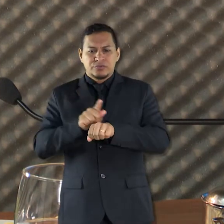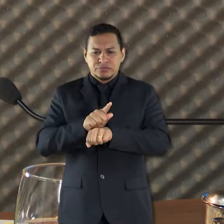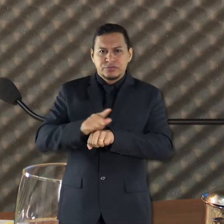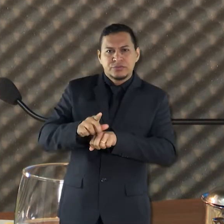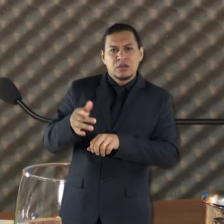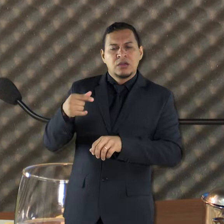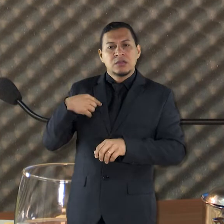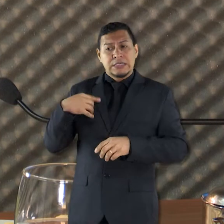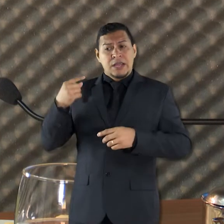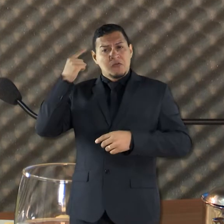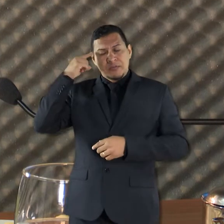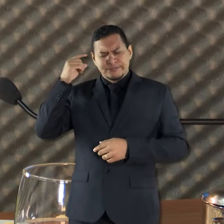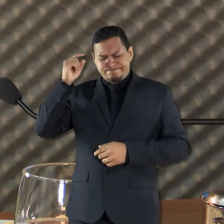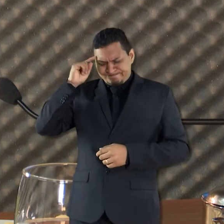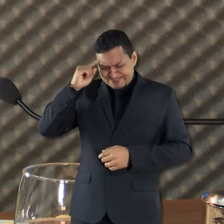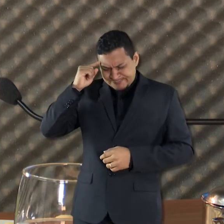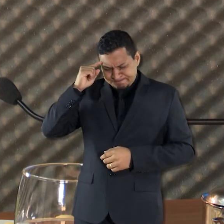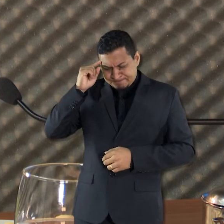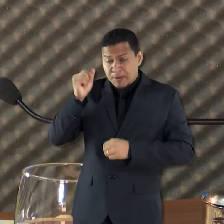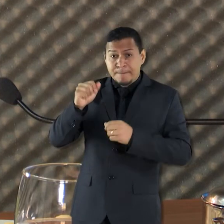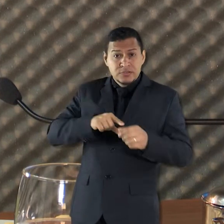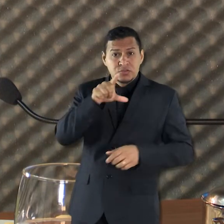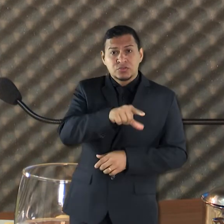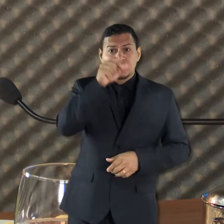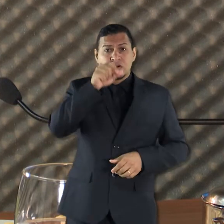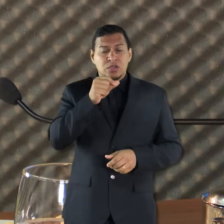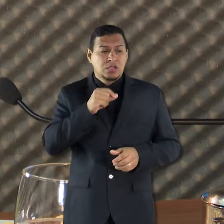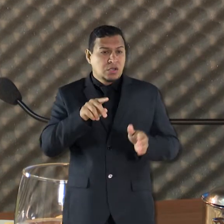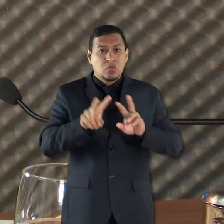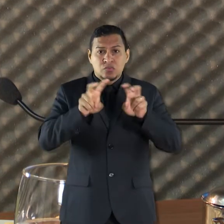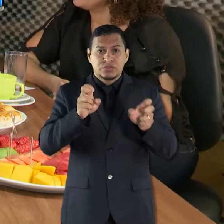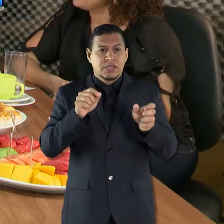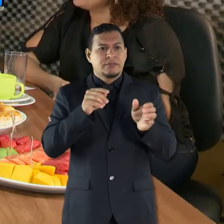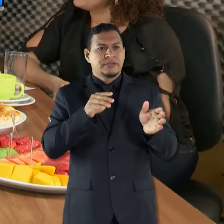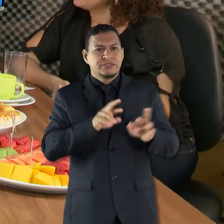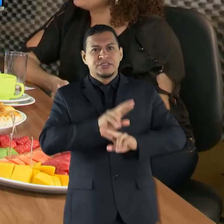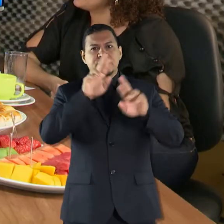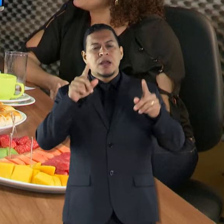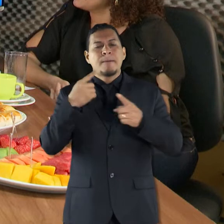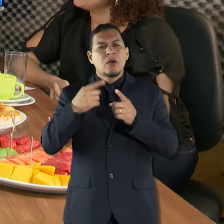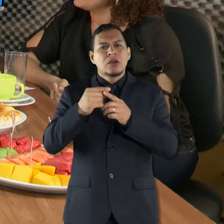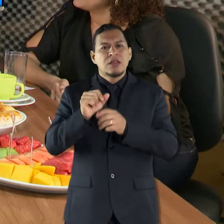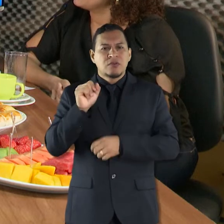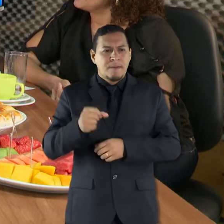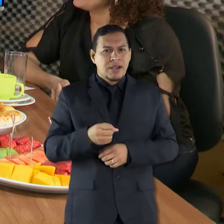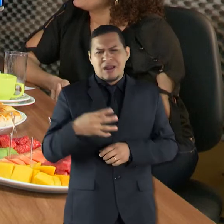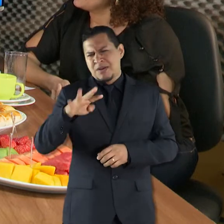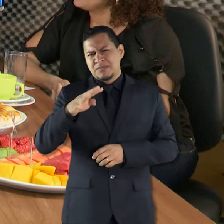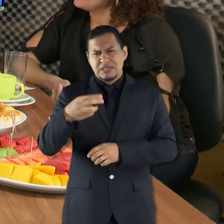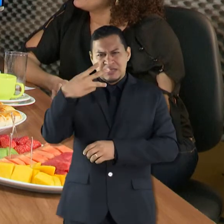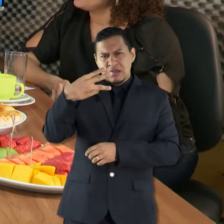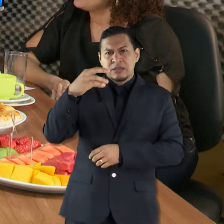Guiana. Vou fazer diferente, vou pensar fora da caixa aqui. Exatamente. Isso que funciona no processo de seleção, porque eles vão